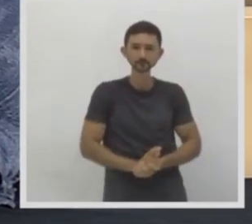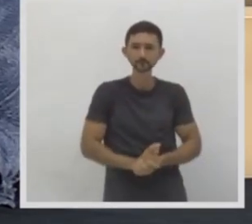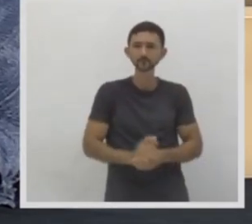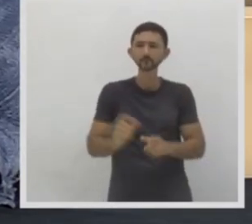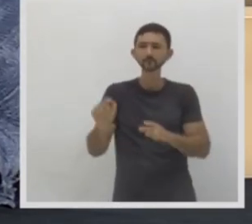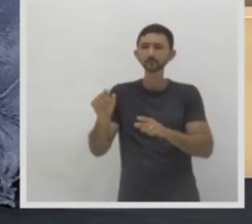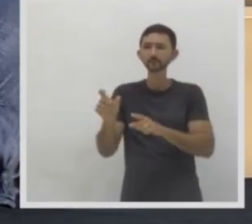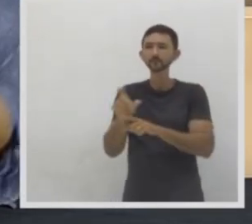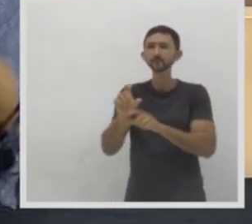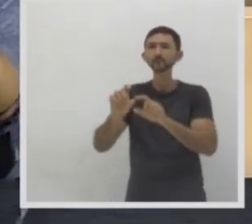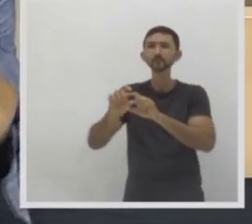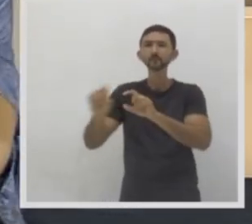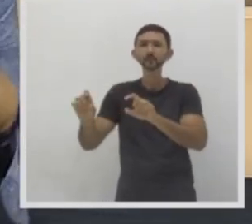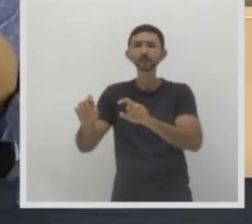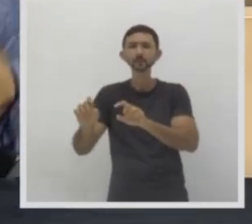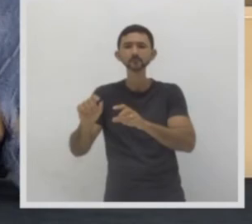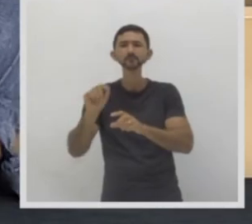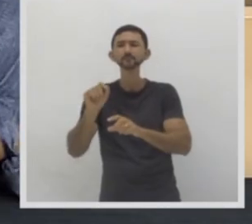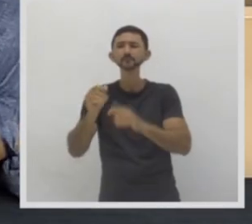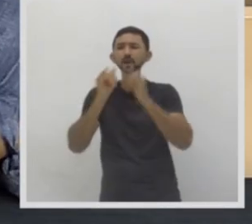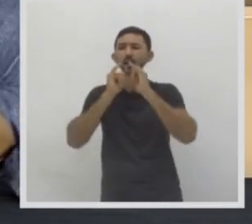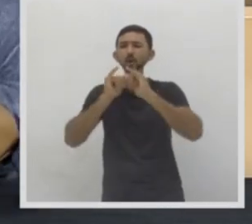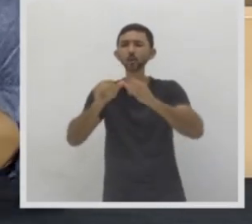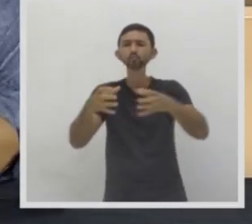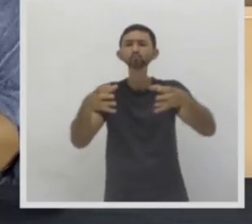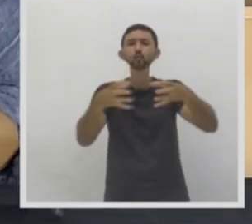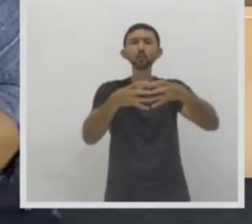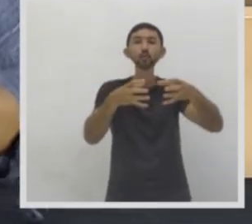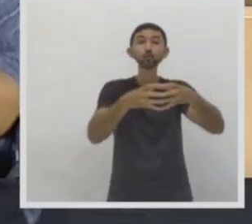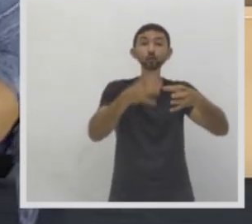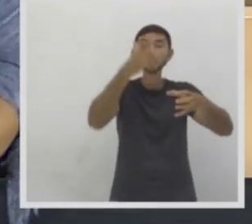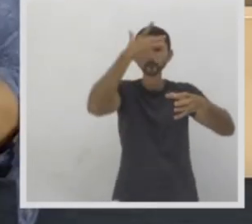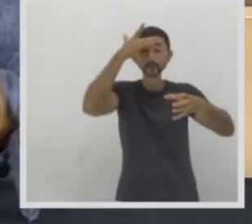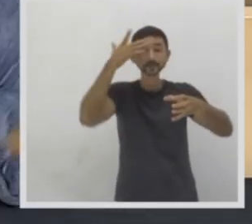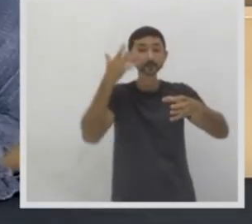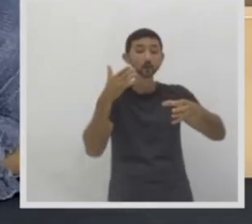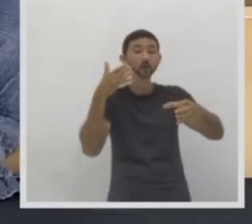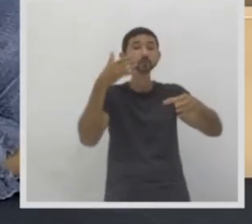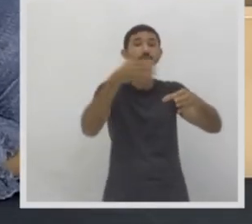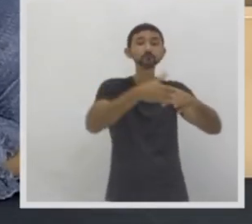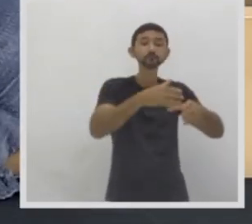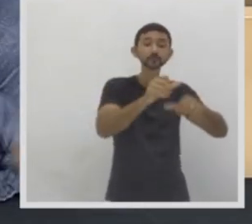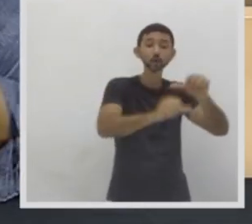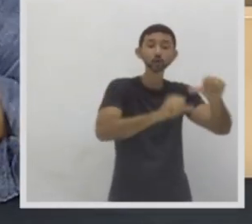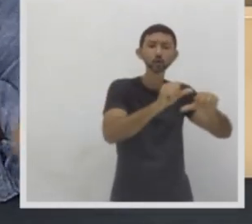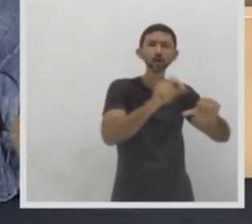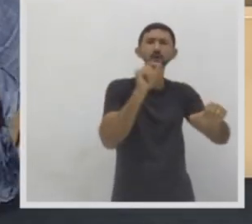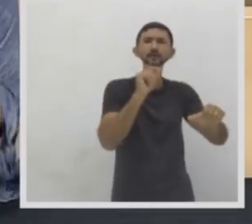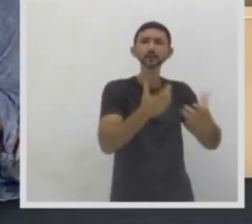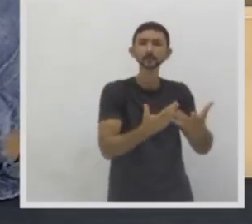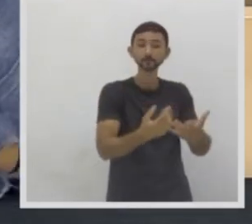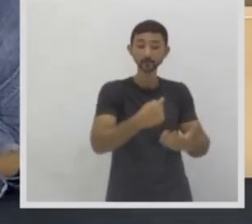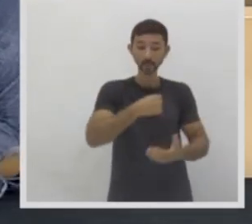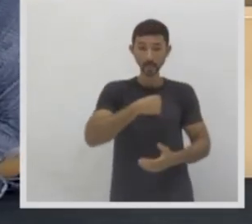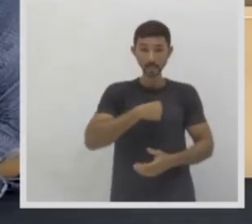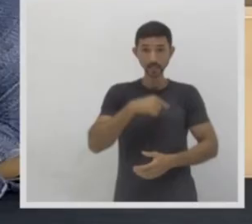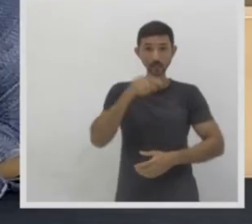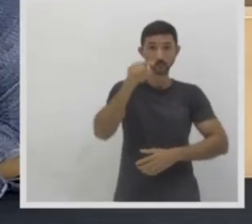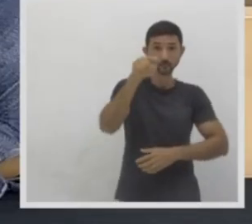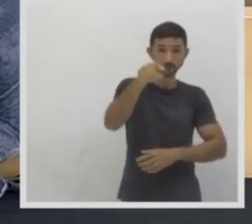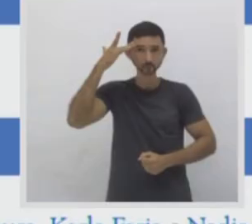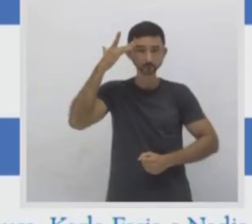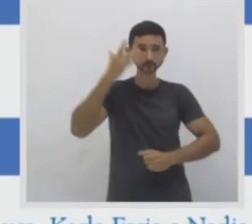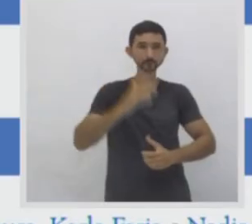se referem? A quem ele quer atingir? Quem é que tem que realizar essas ações? Eu, você,